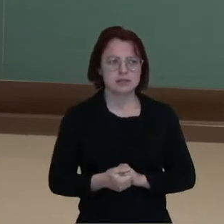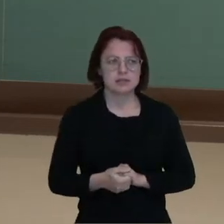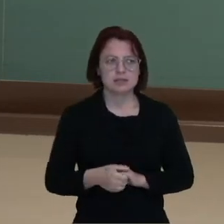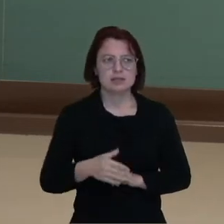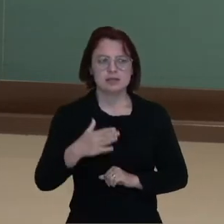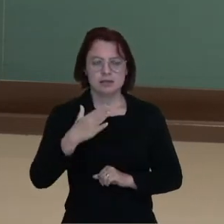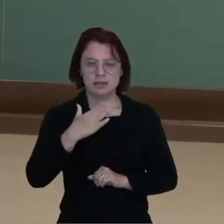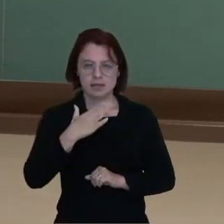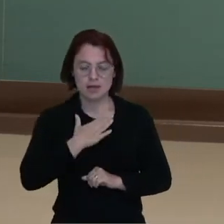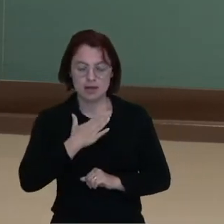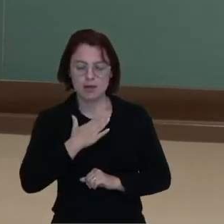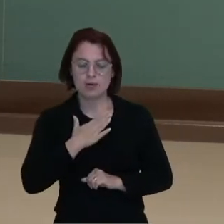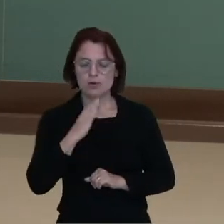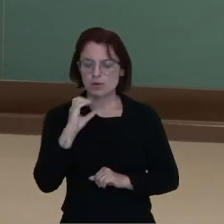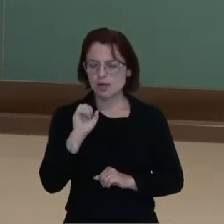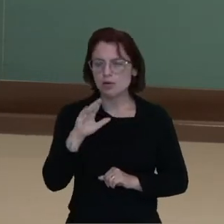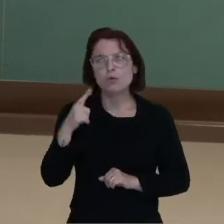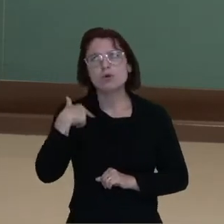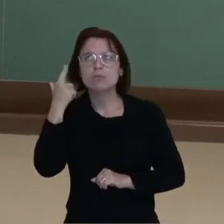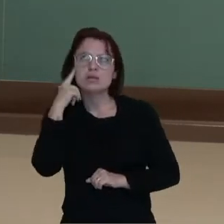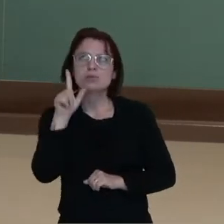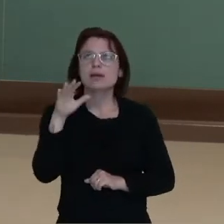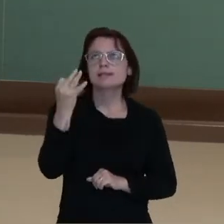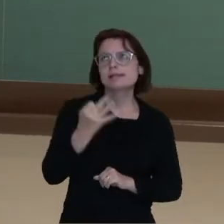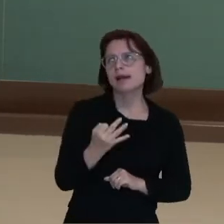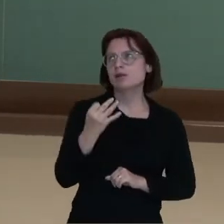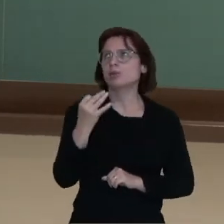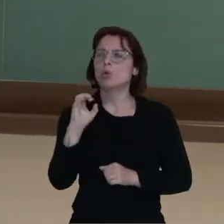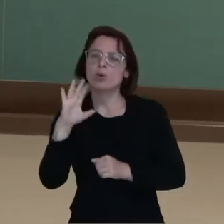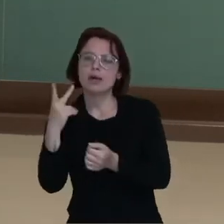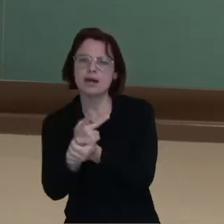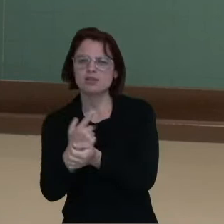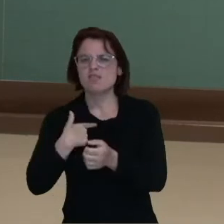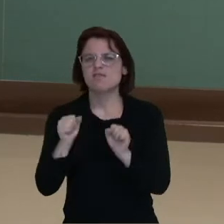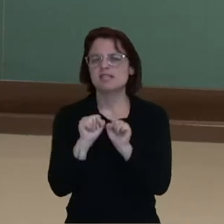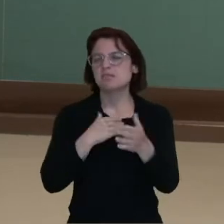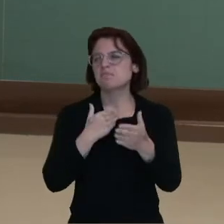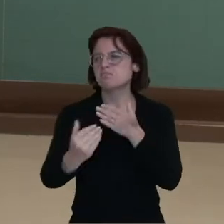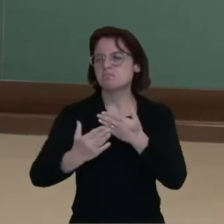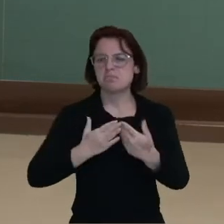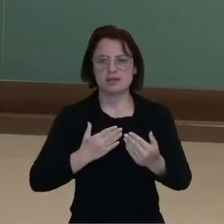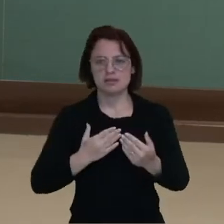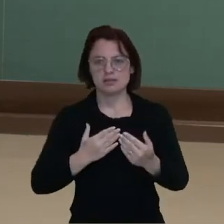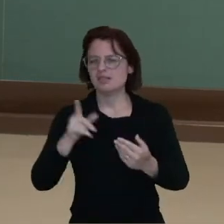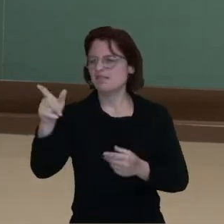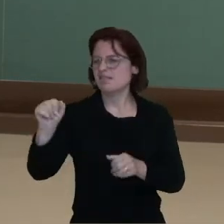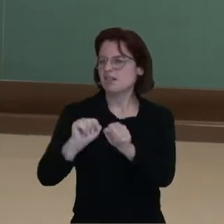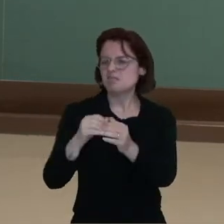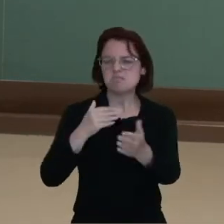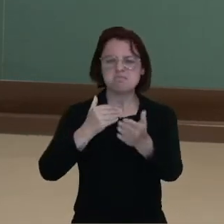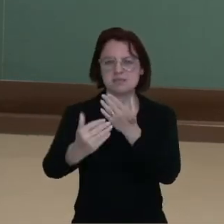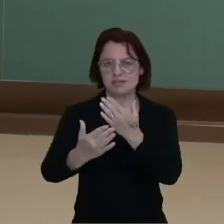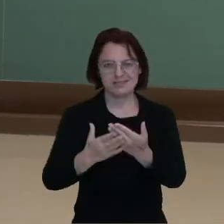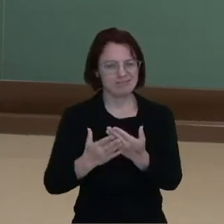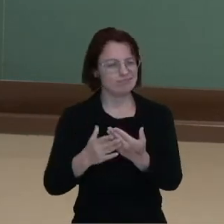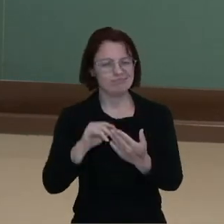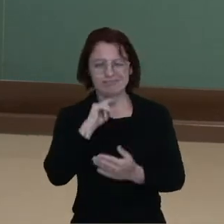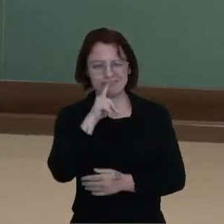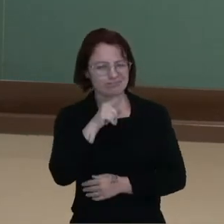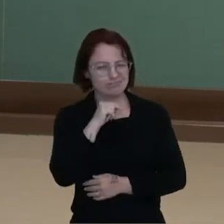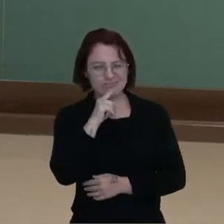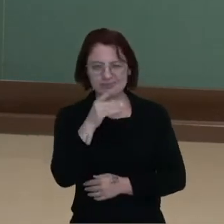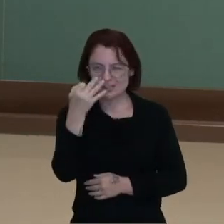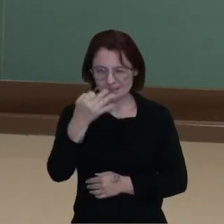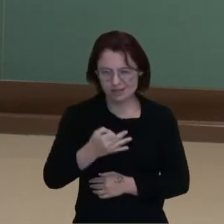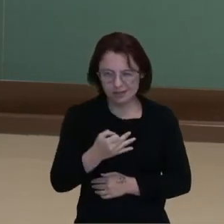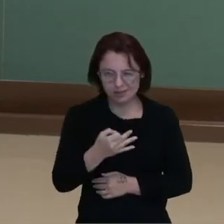Carolina, tenho uma ideia de certo e errado e eu vou fazer o que eu quiser, né? E outra pessoa também faz o que ela quiser. Será que ia dar certo se cada um fizer